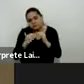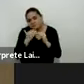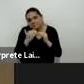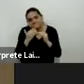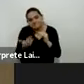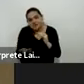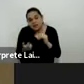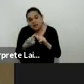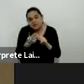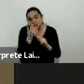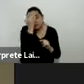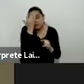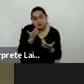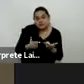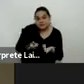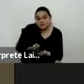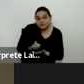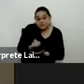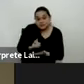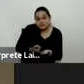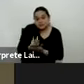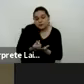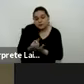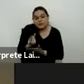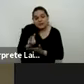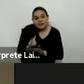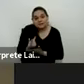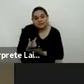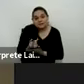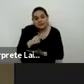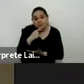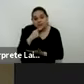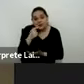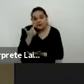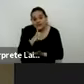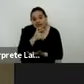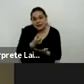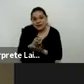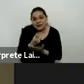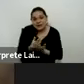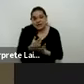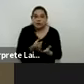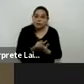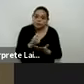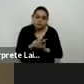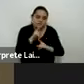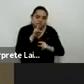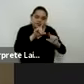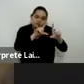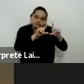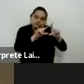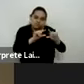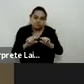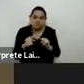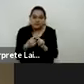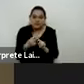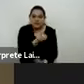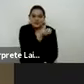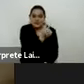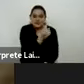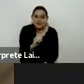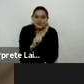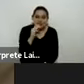esteja baixa e controlada, mas não há consumo. E o consumo vai reduzir, porque esses 60 milhões que acessaram a